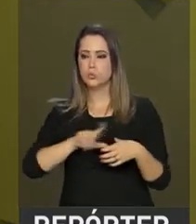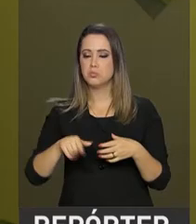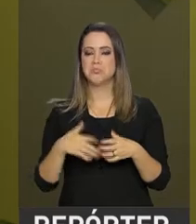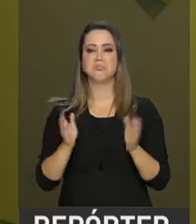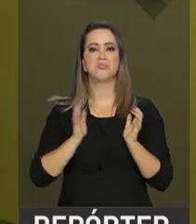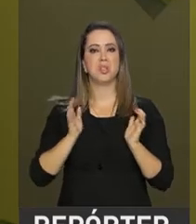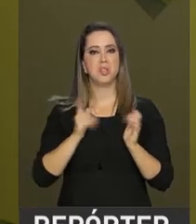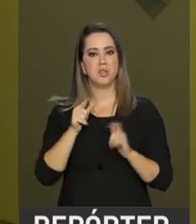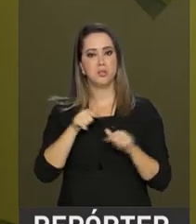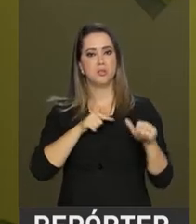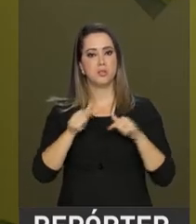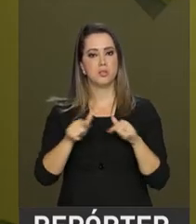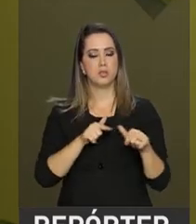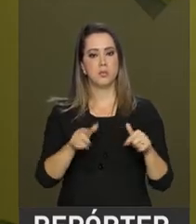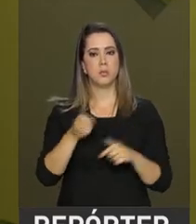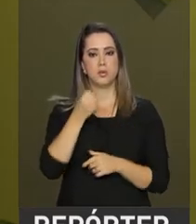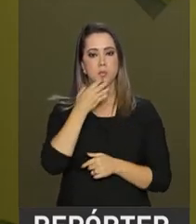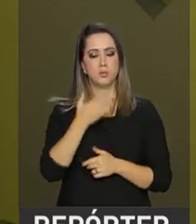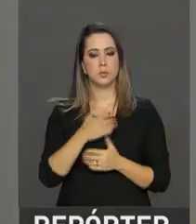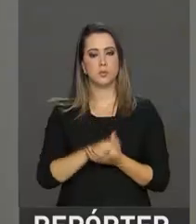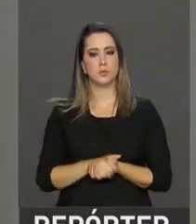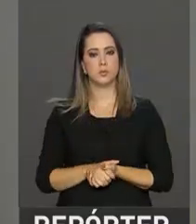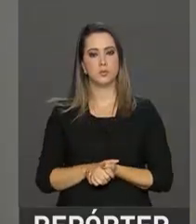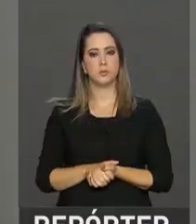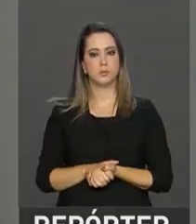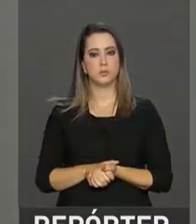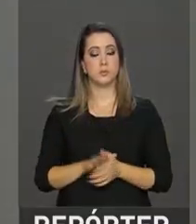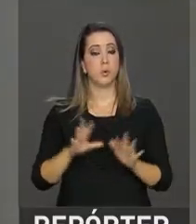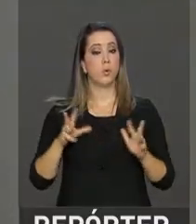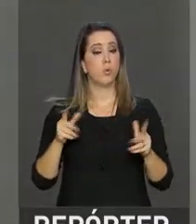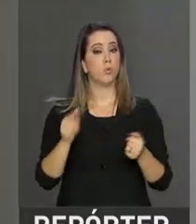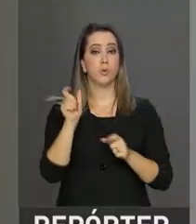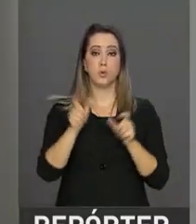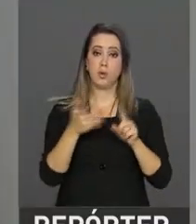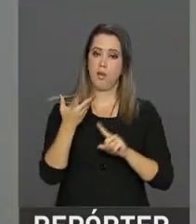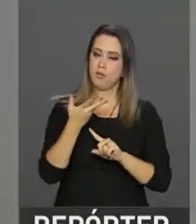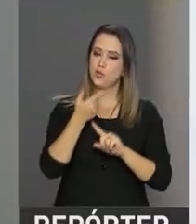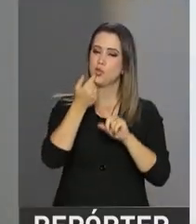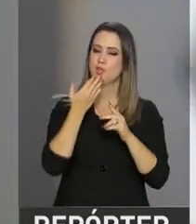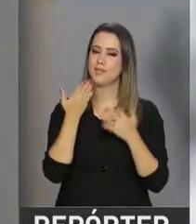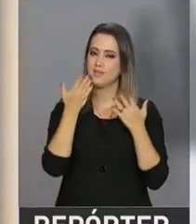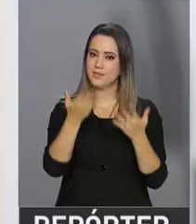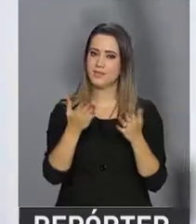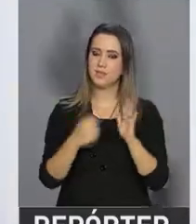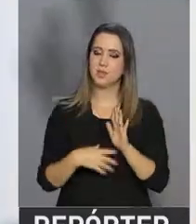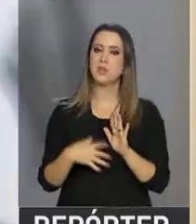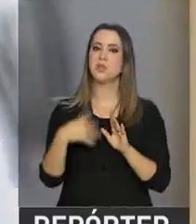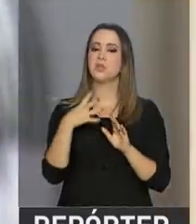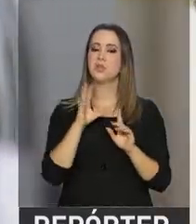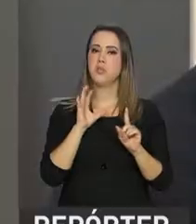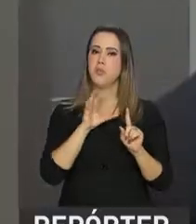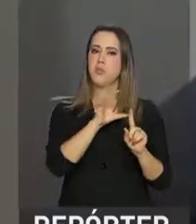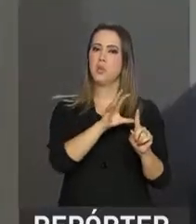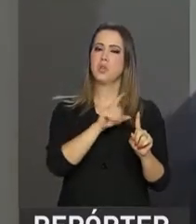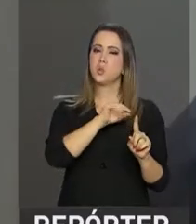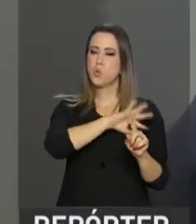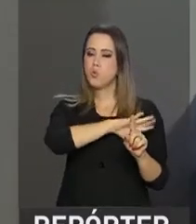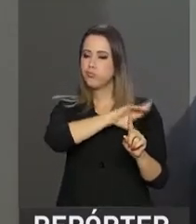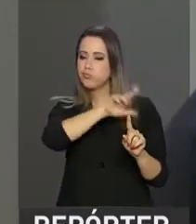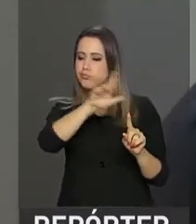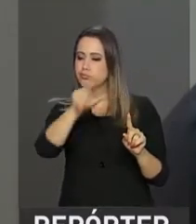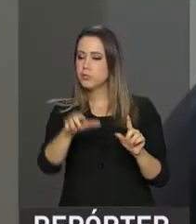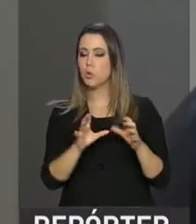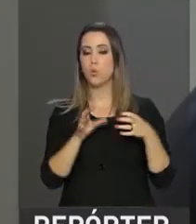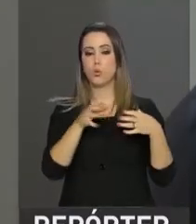riquíssimas o trabalho muito interessante e como todo artista athos bulcão inspirou gerações um dos espaços